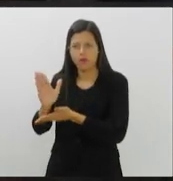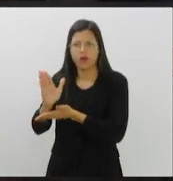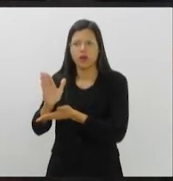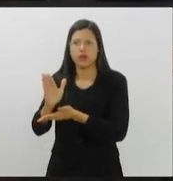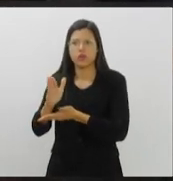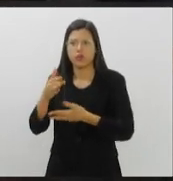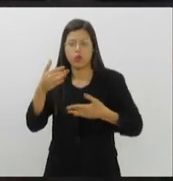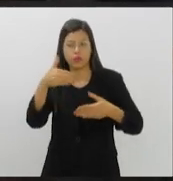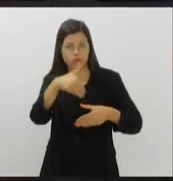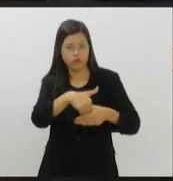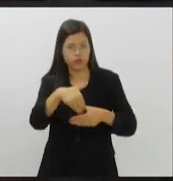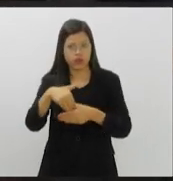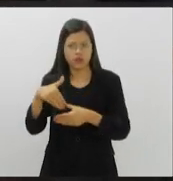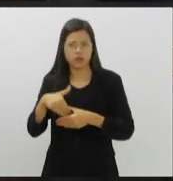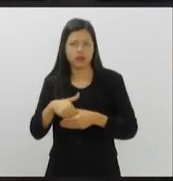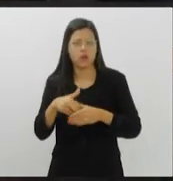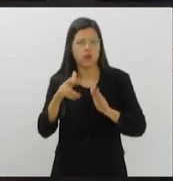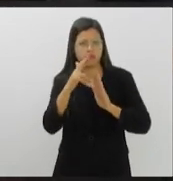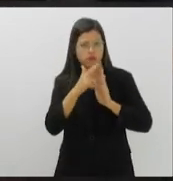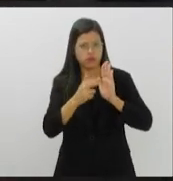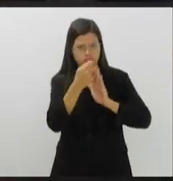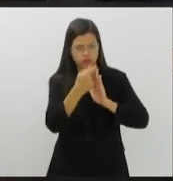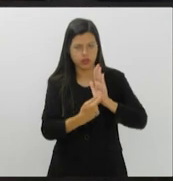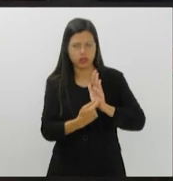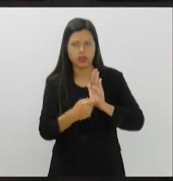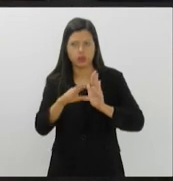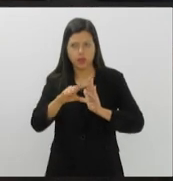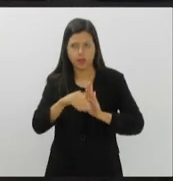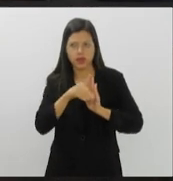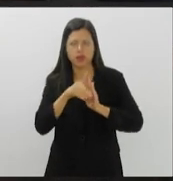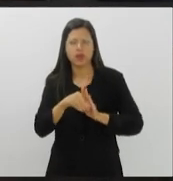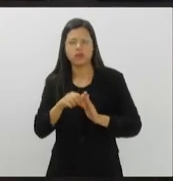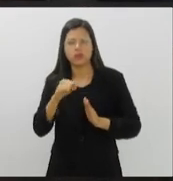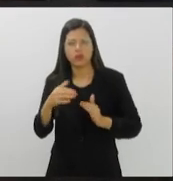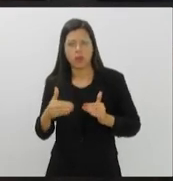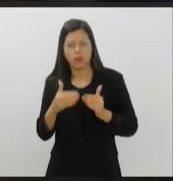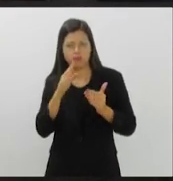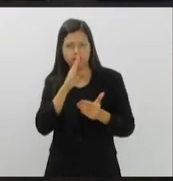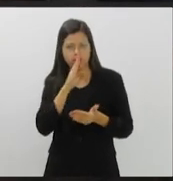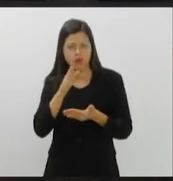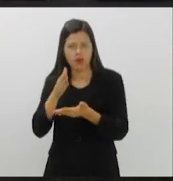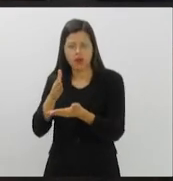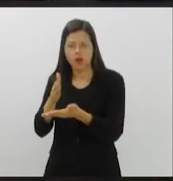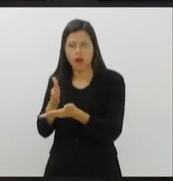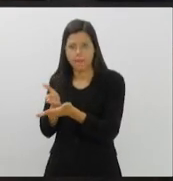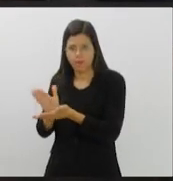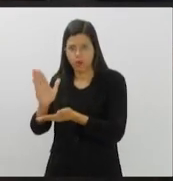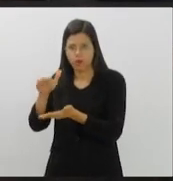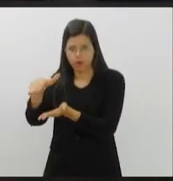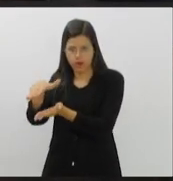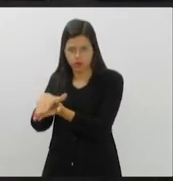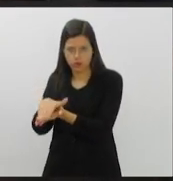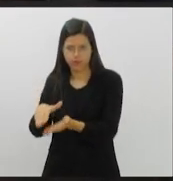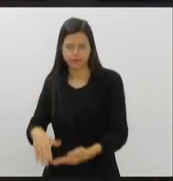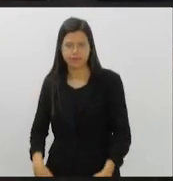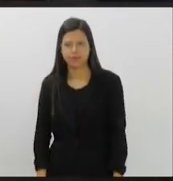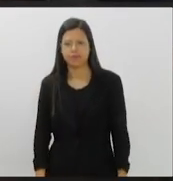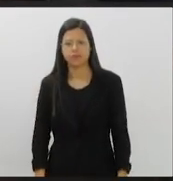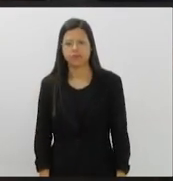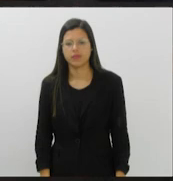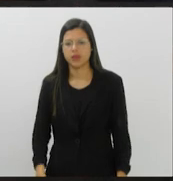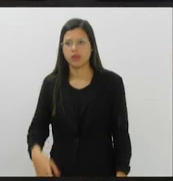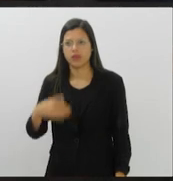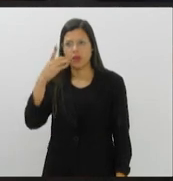Em votação, a redação do vencido, assim emendado. Senhores que aprovam, permaneçam como estão. Aprovado. Vai autógrafo.